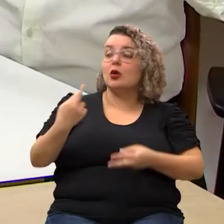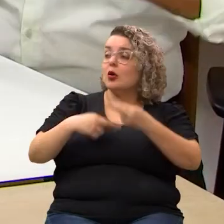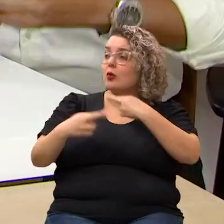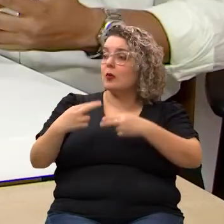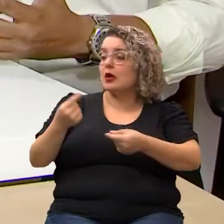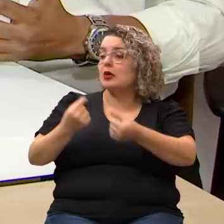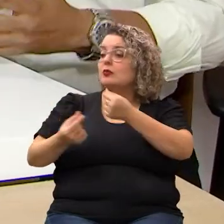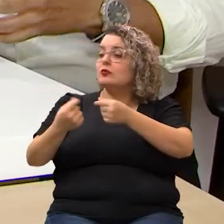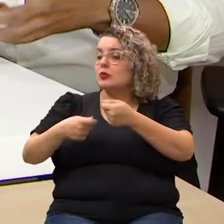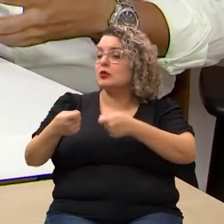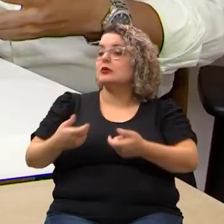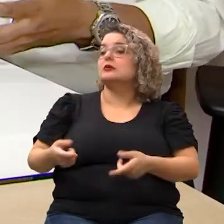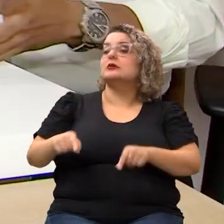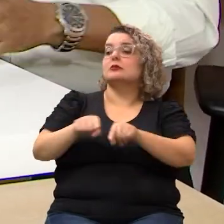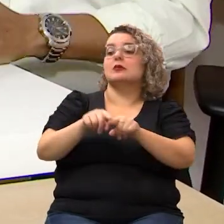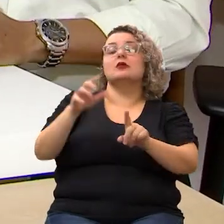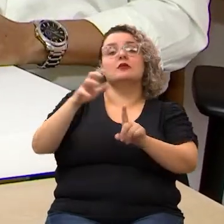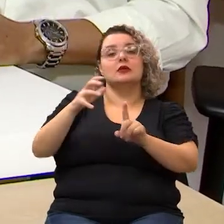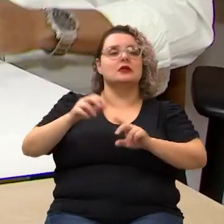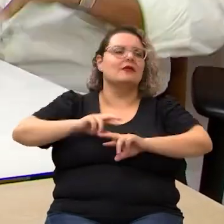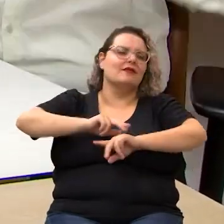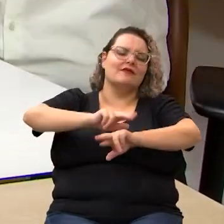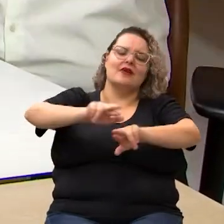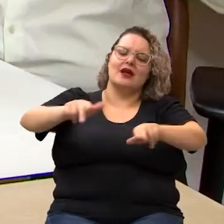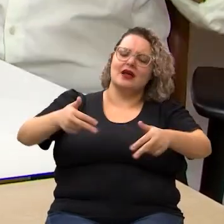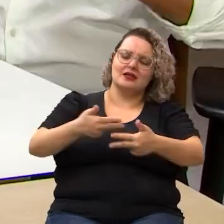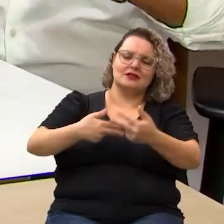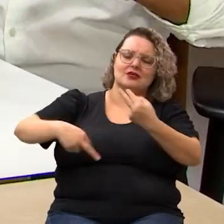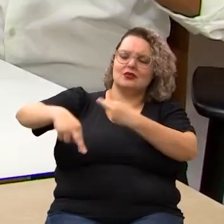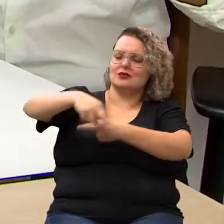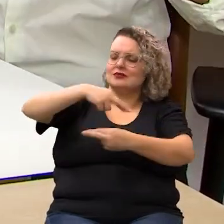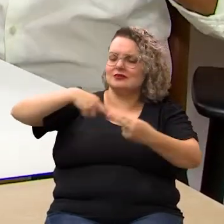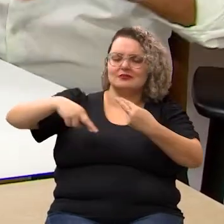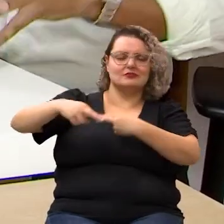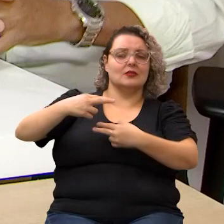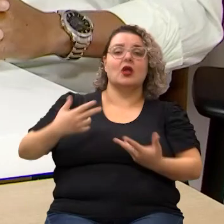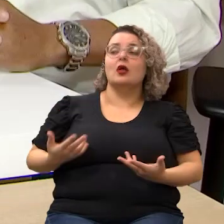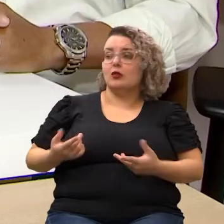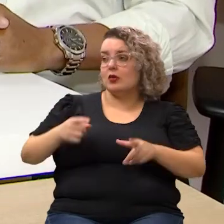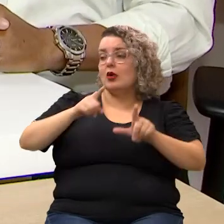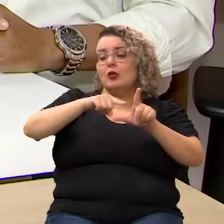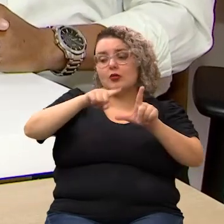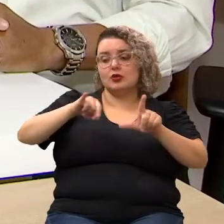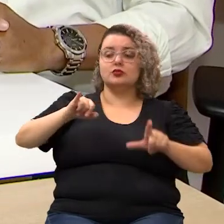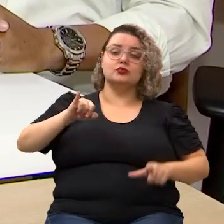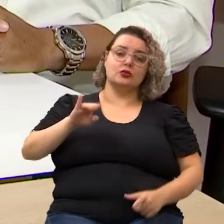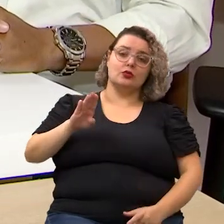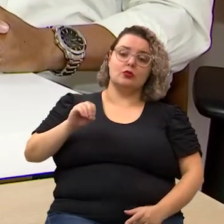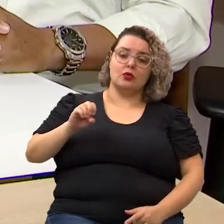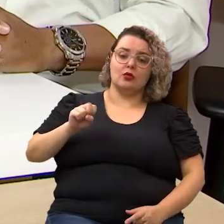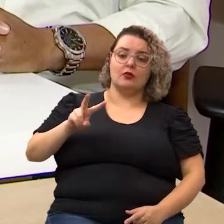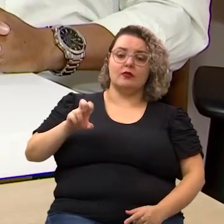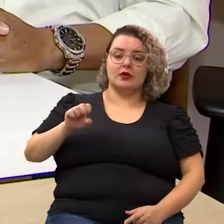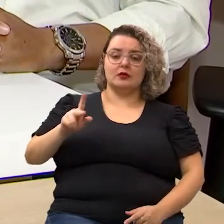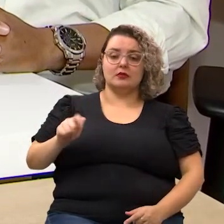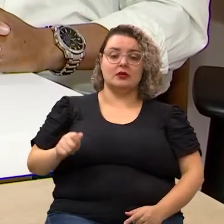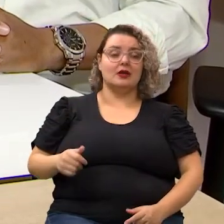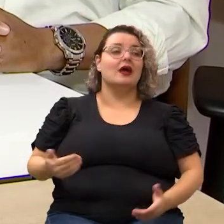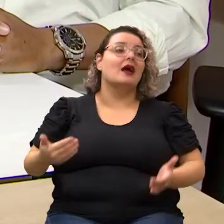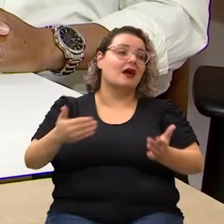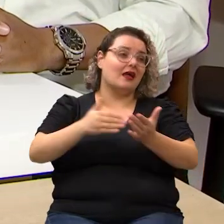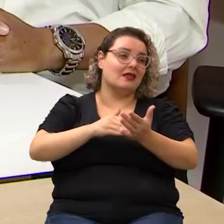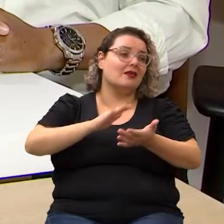em relação à economia, isso também impacta. Então, uma série de fatores movimentam o índice Ibovespa no dia a dia. Até mesmo